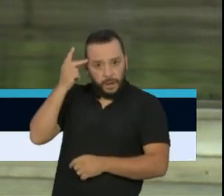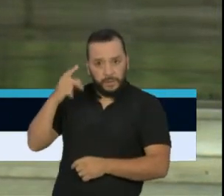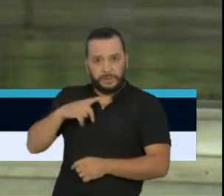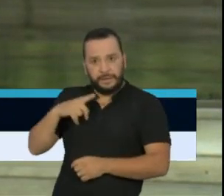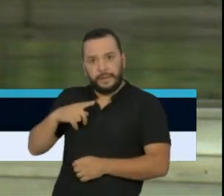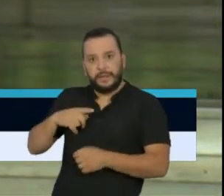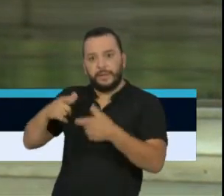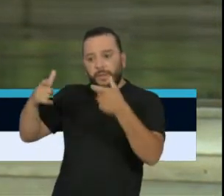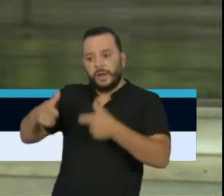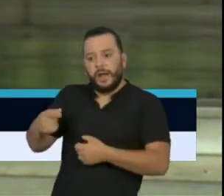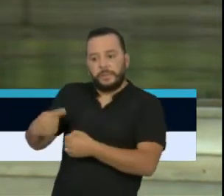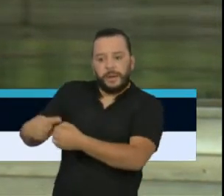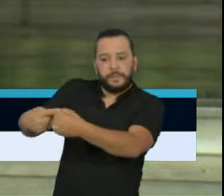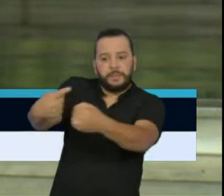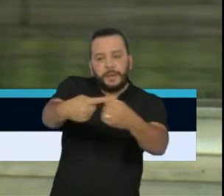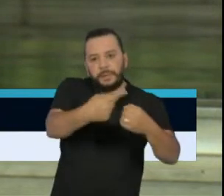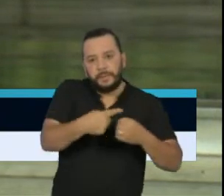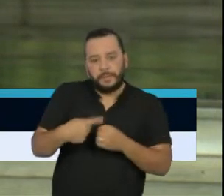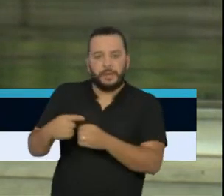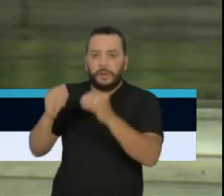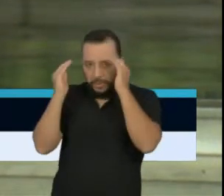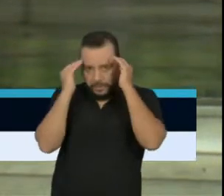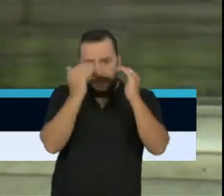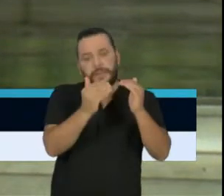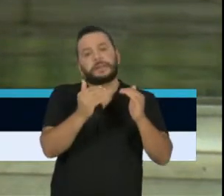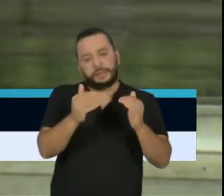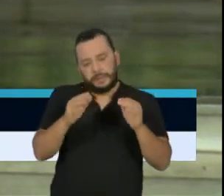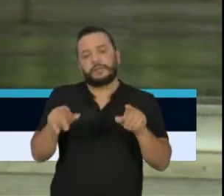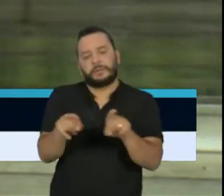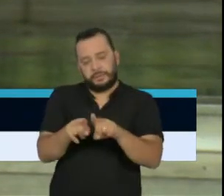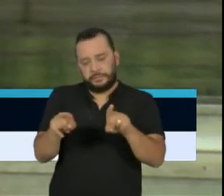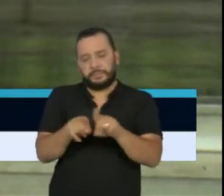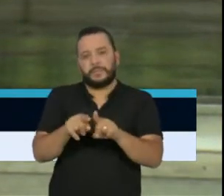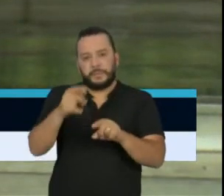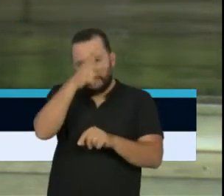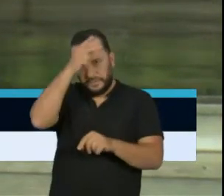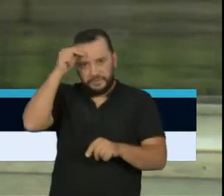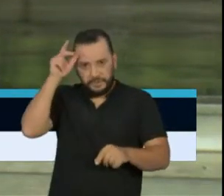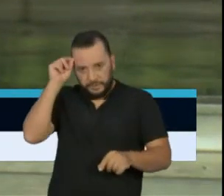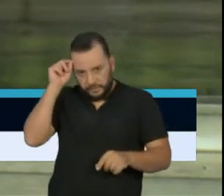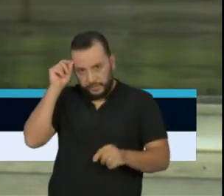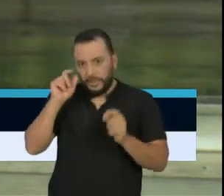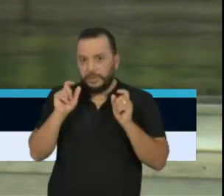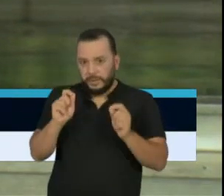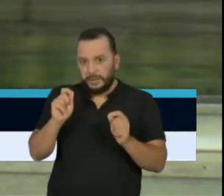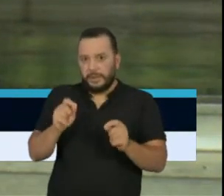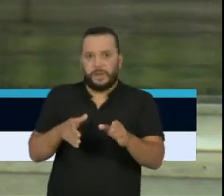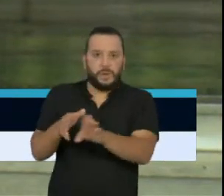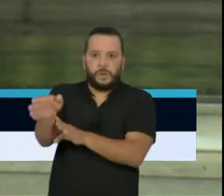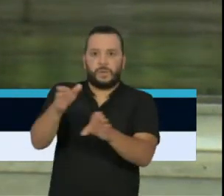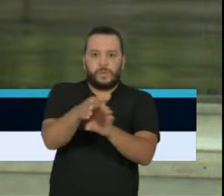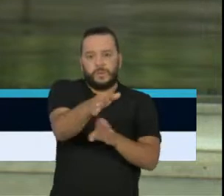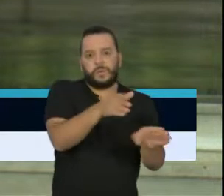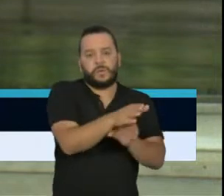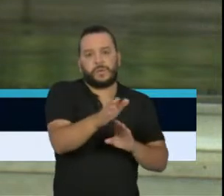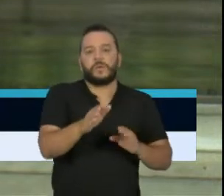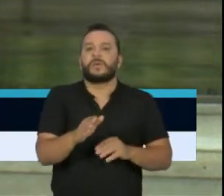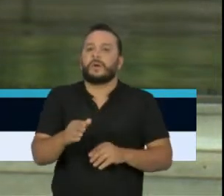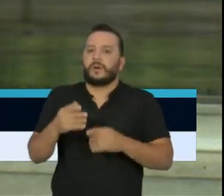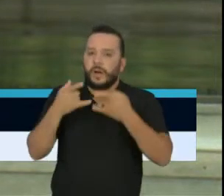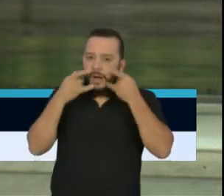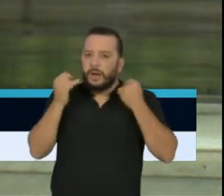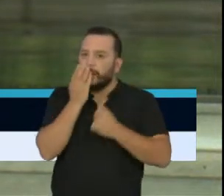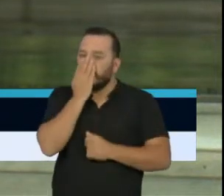a referência da Prefeitura e nos últimos dias também decretaram a recomendação para o uso de máscaras. E vocês